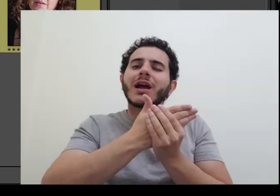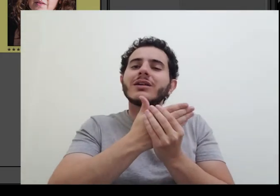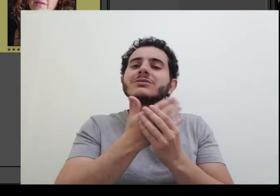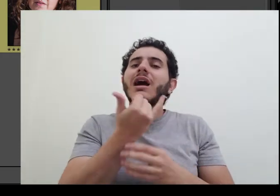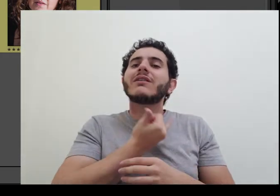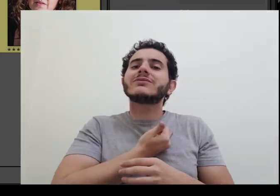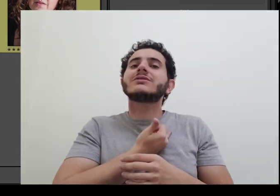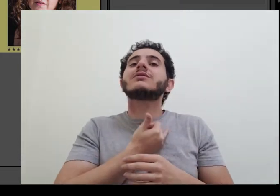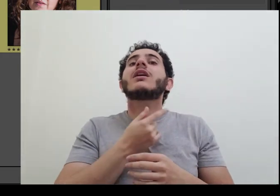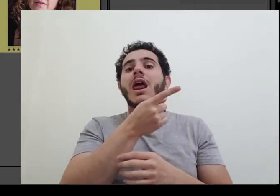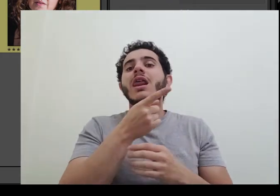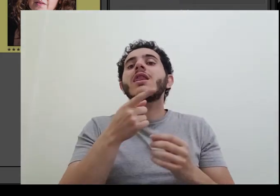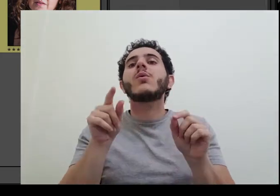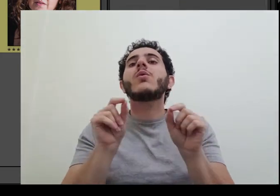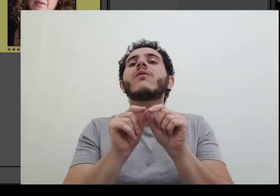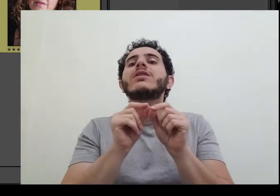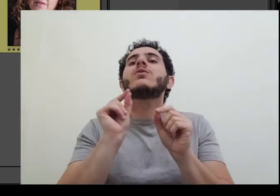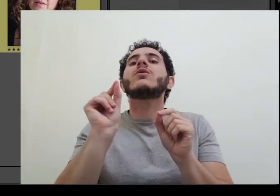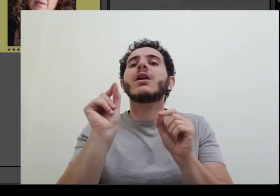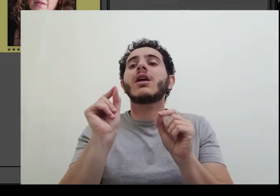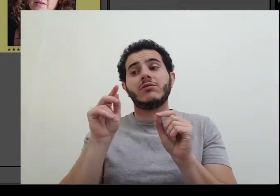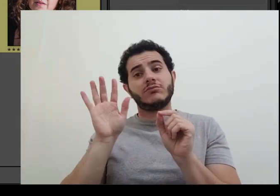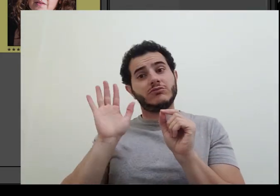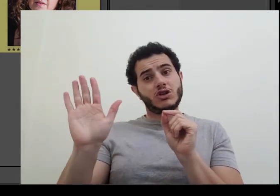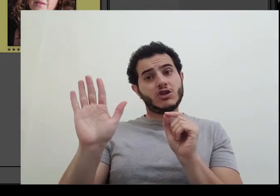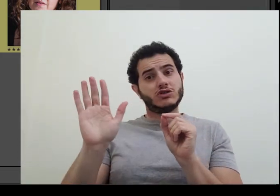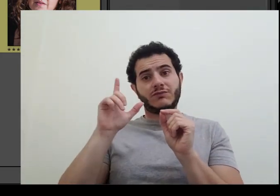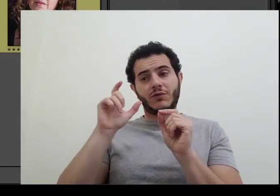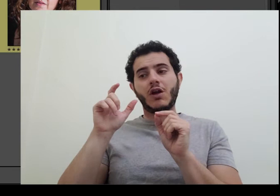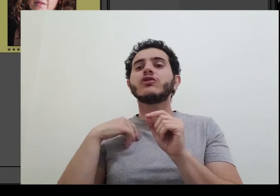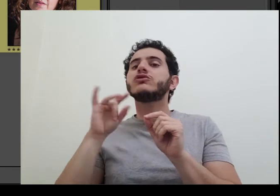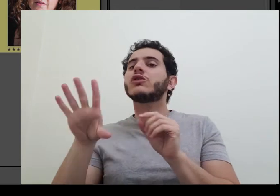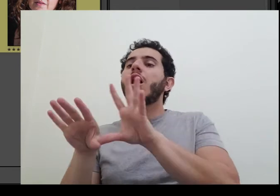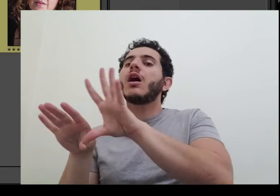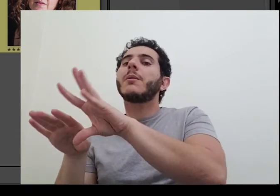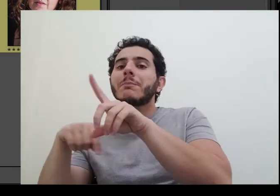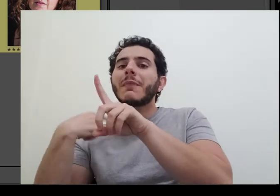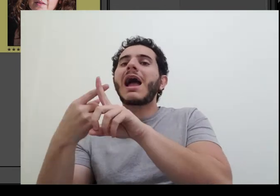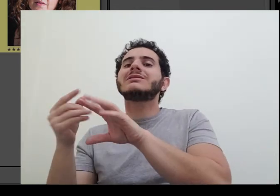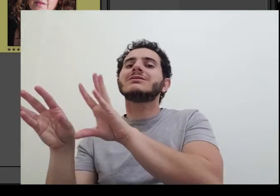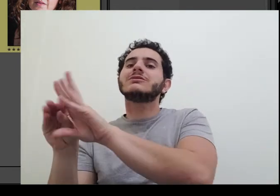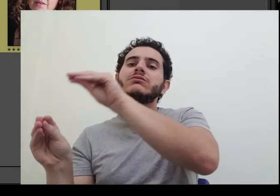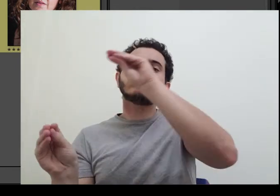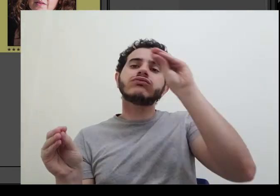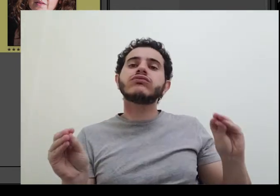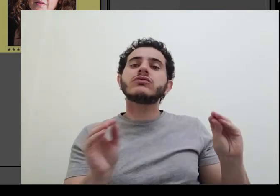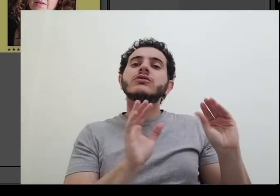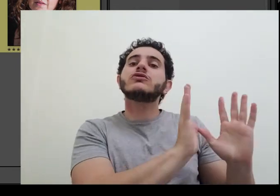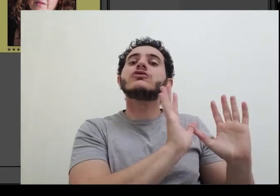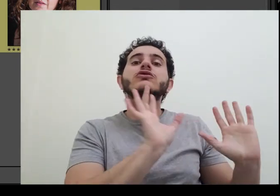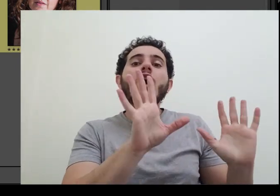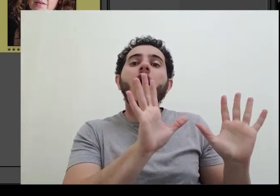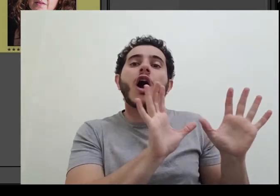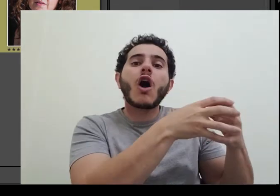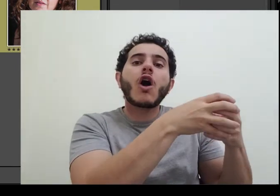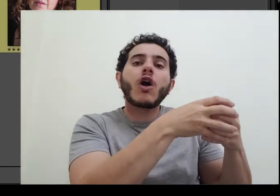cópia virtual, mas ele criou uma segunda visualização dessas fotos e inseriu aqui na coleção Natureza. Então,